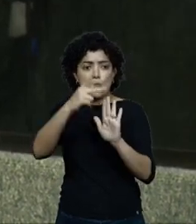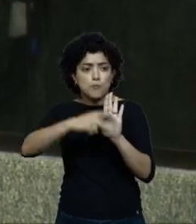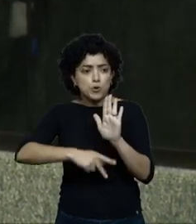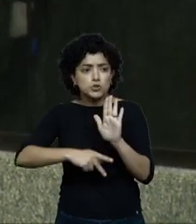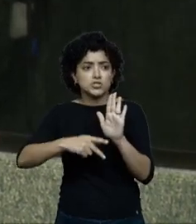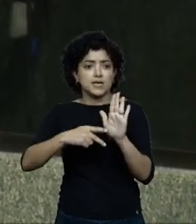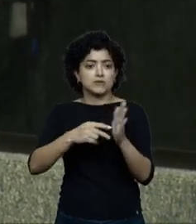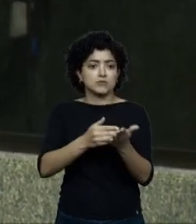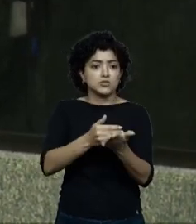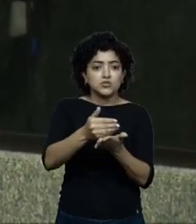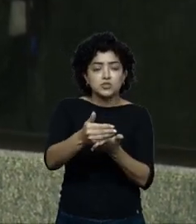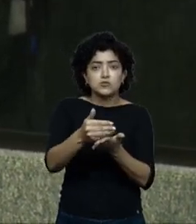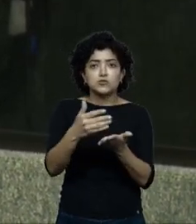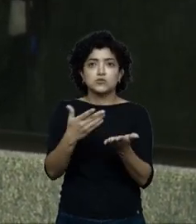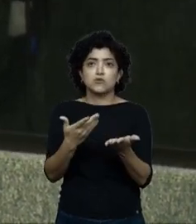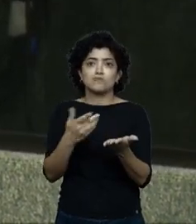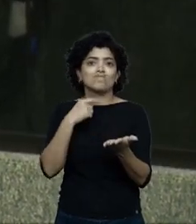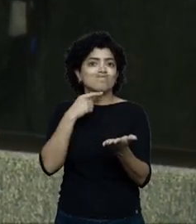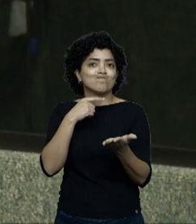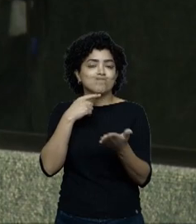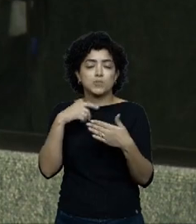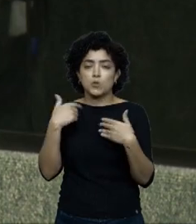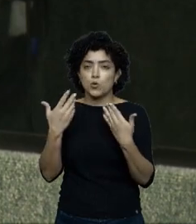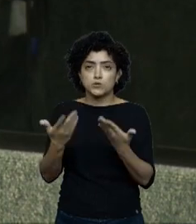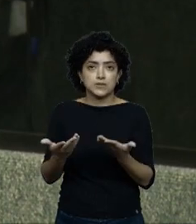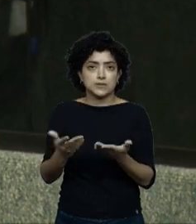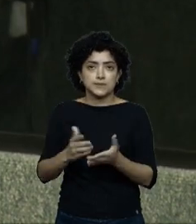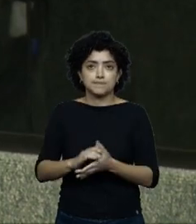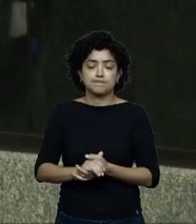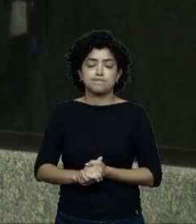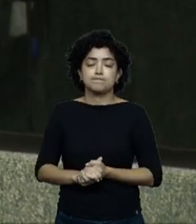lá iniciamos não tem como é